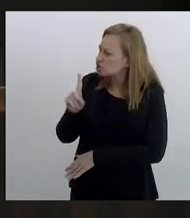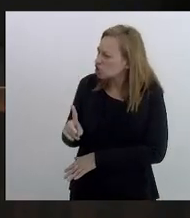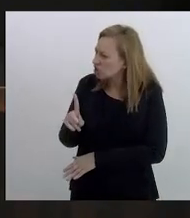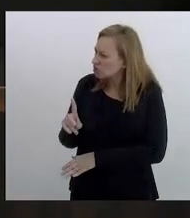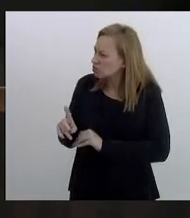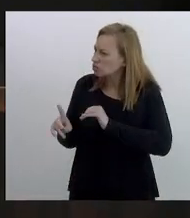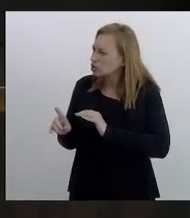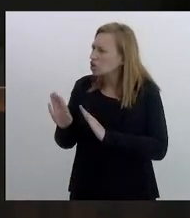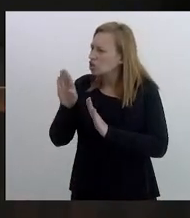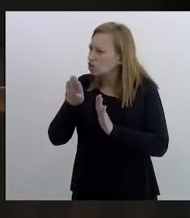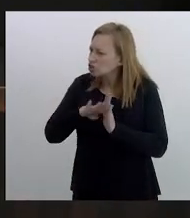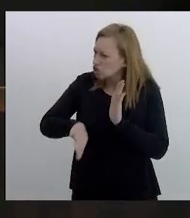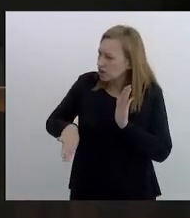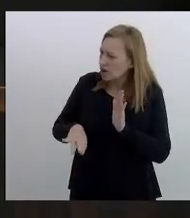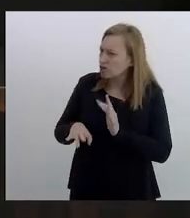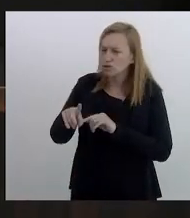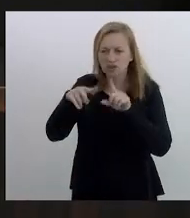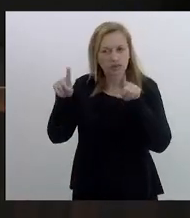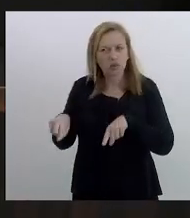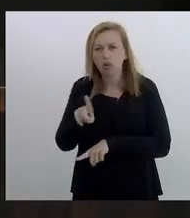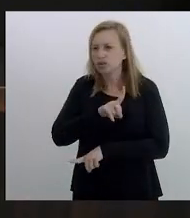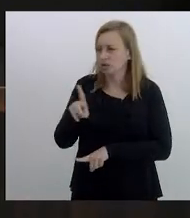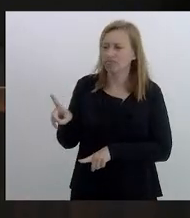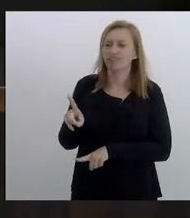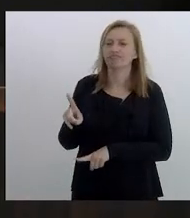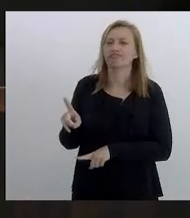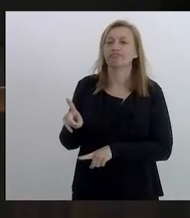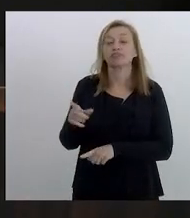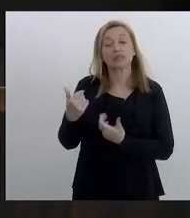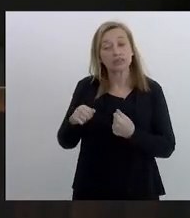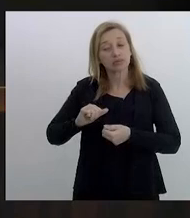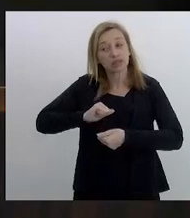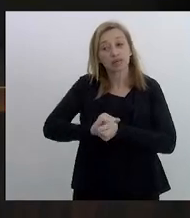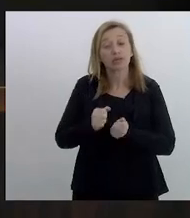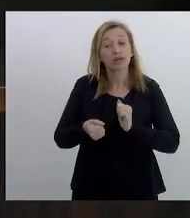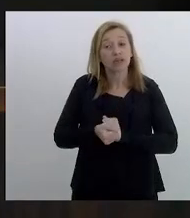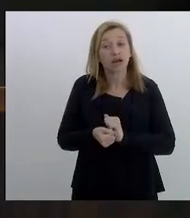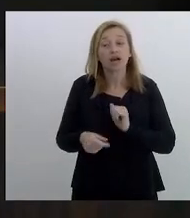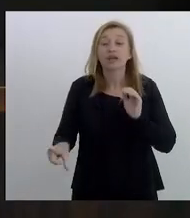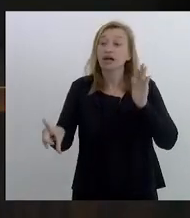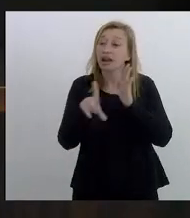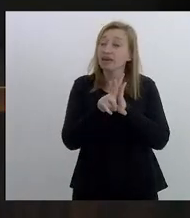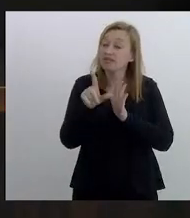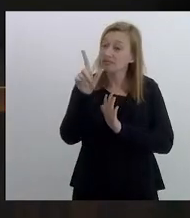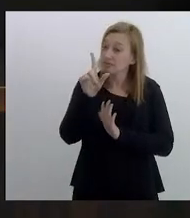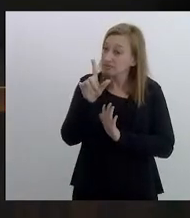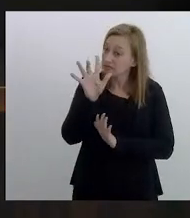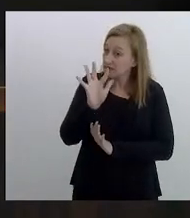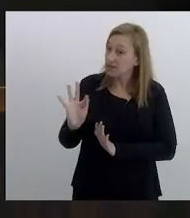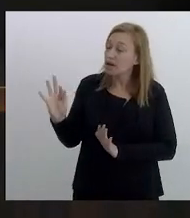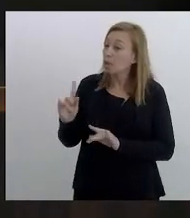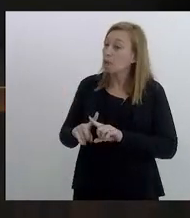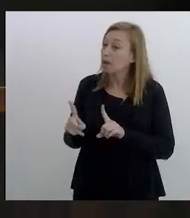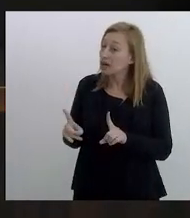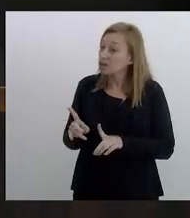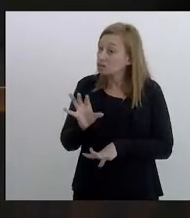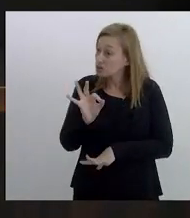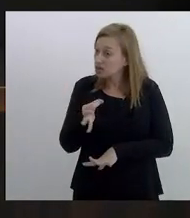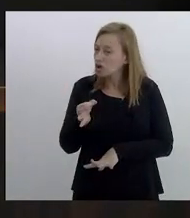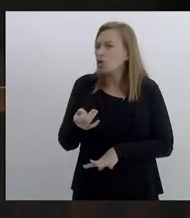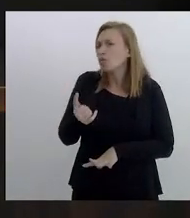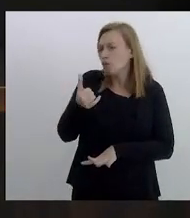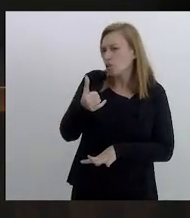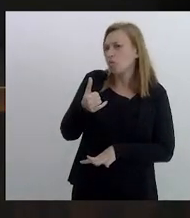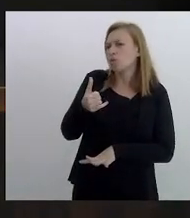servidor. Vamos ter que fazer adequação em relação à lei federal, mas, por princípio, eu conheço um pouco a